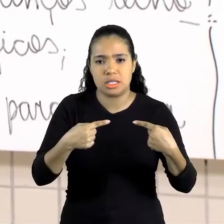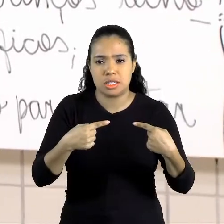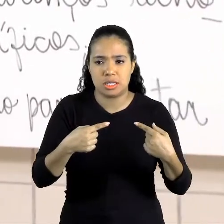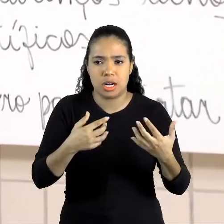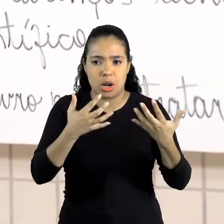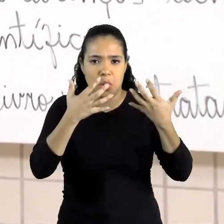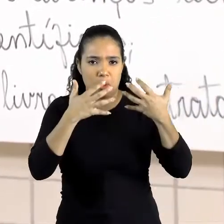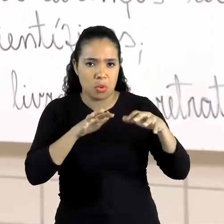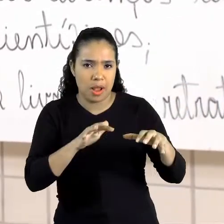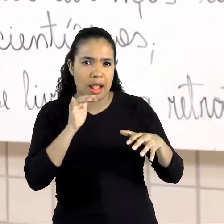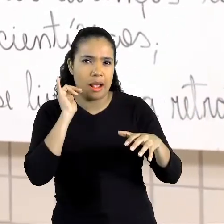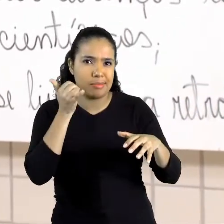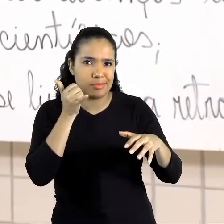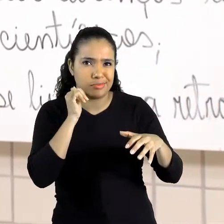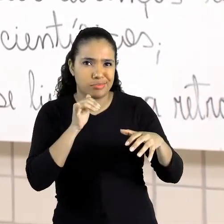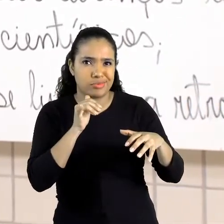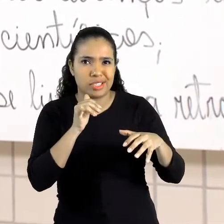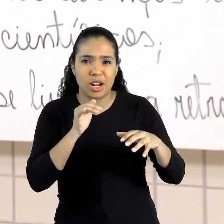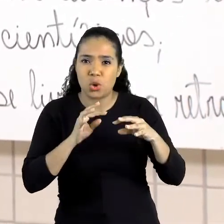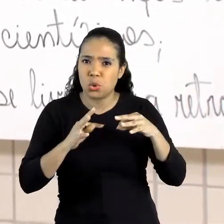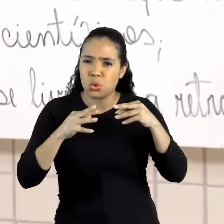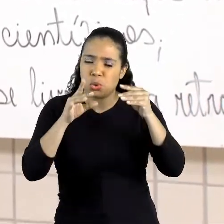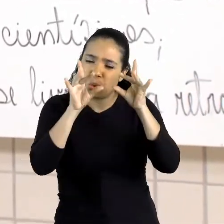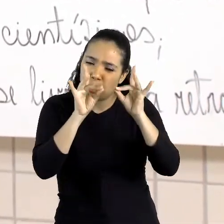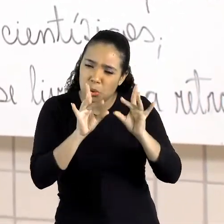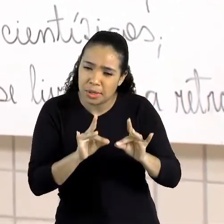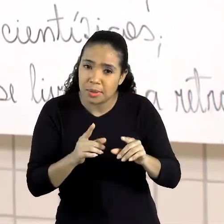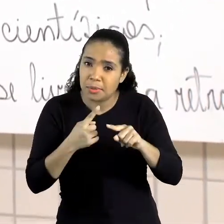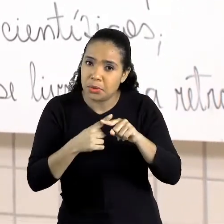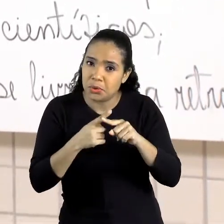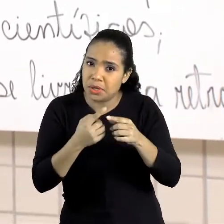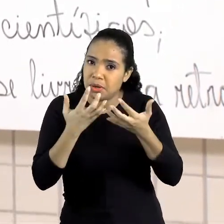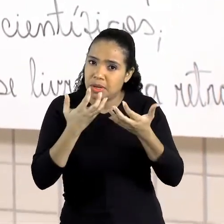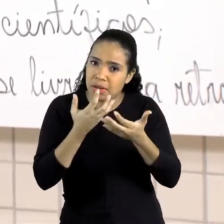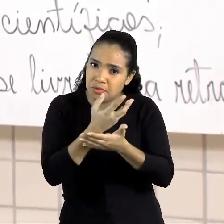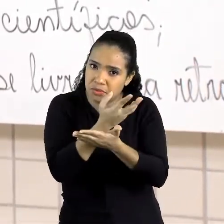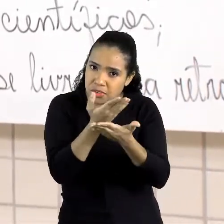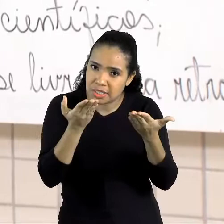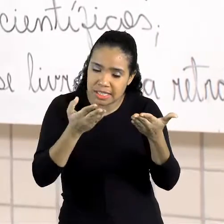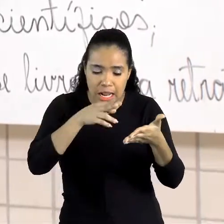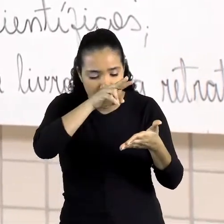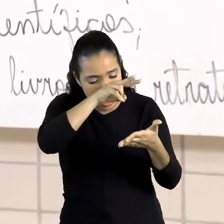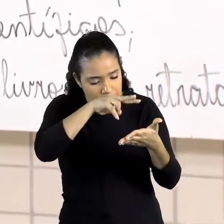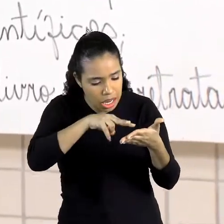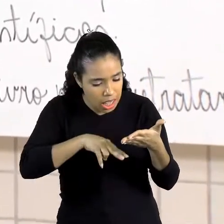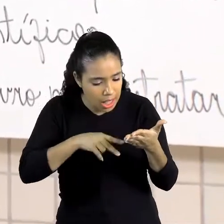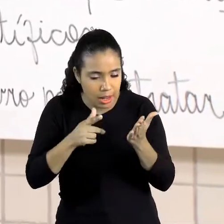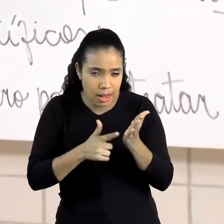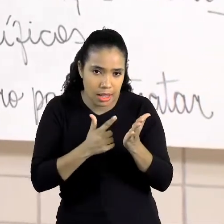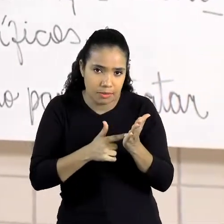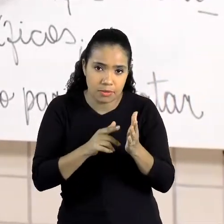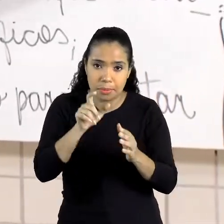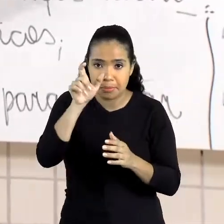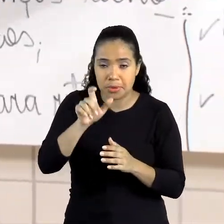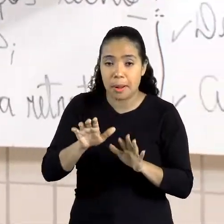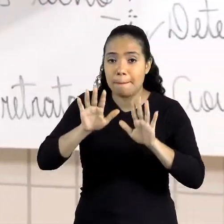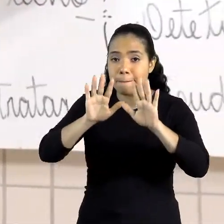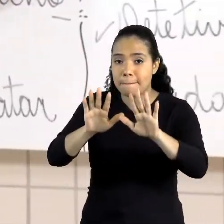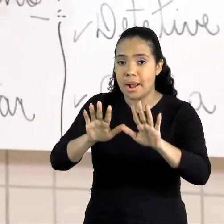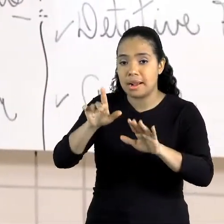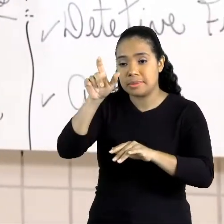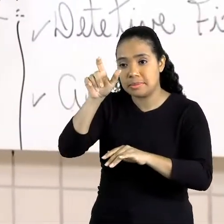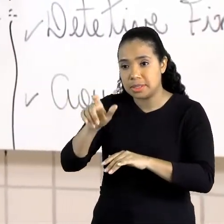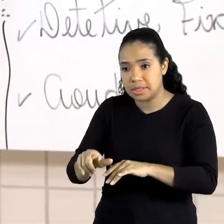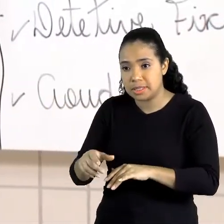ficar contando todo o enredo da narrativa, porque eu quero que vocês leiam. Mas o personagem, Phileas